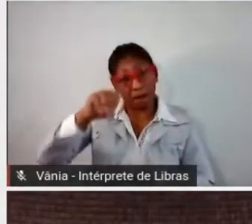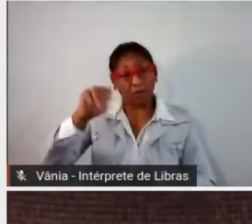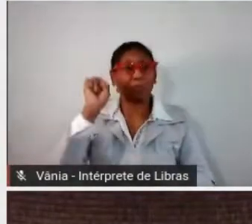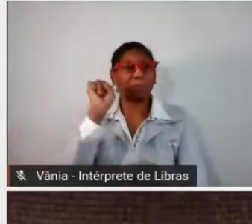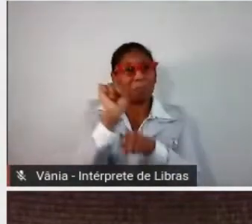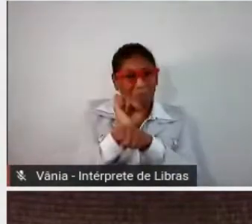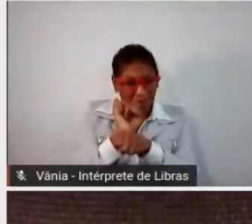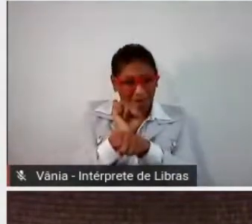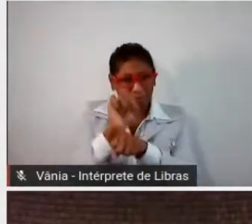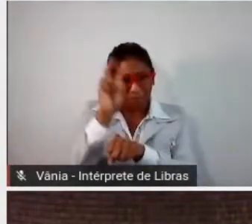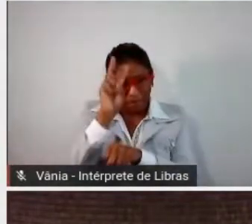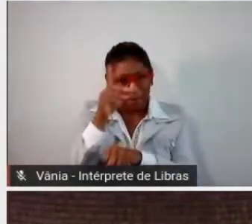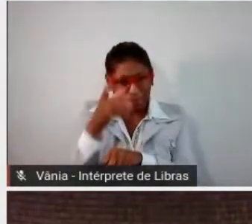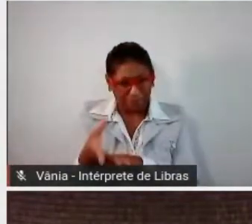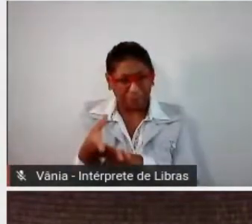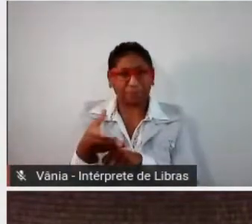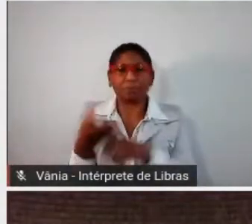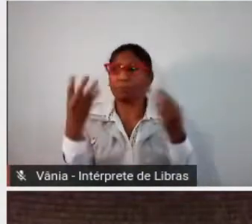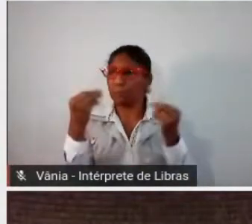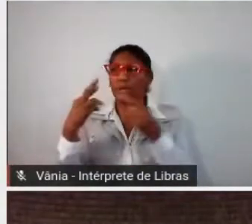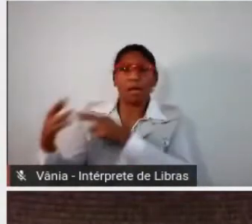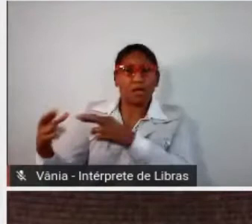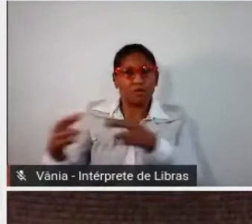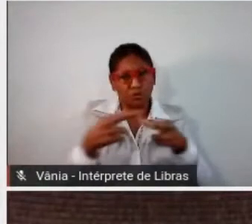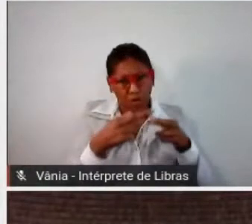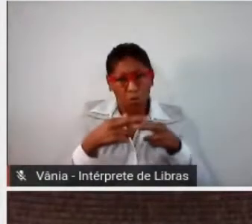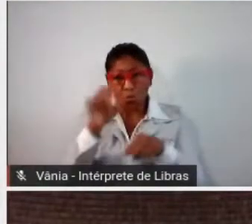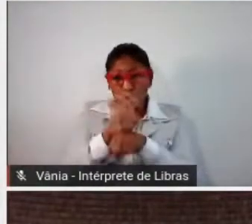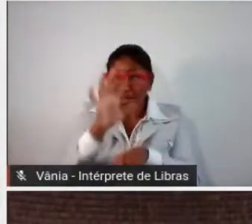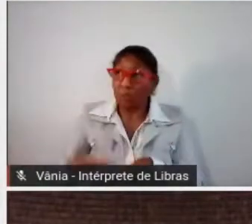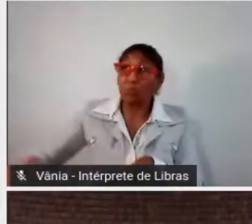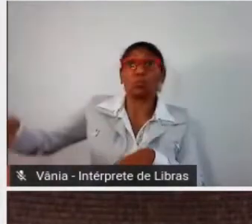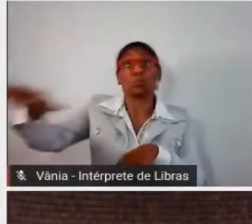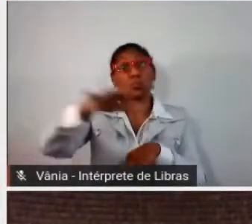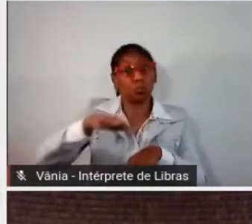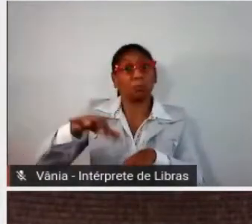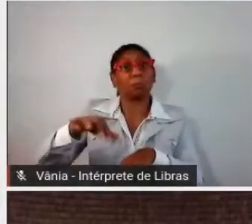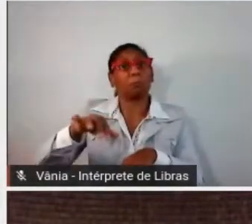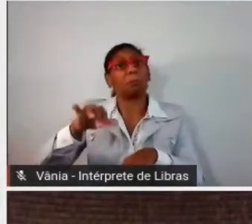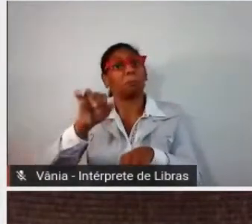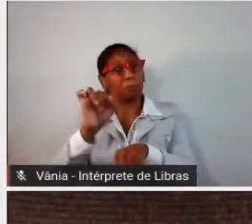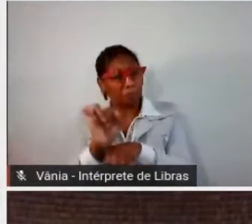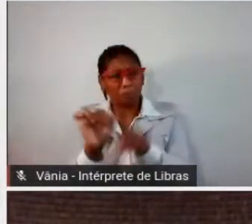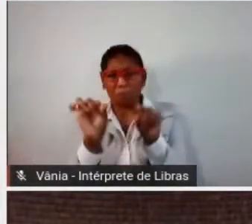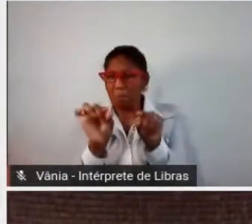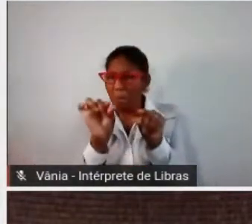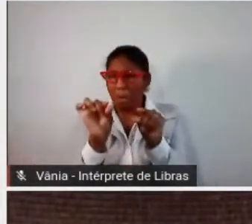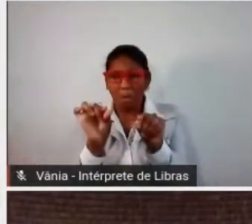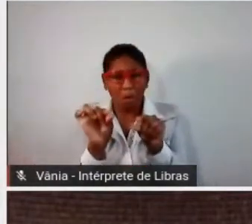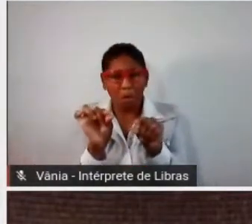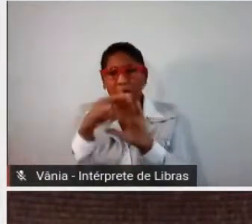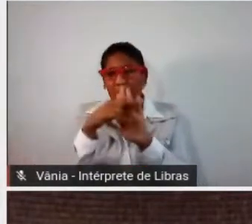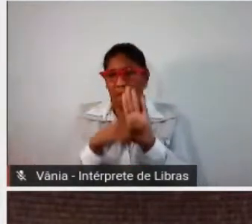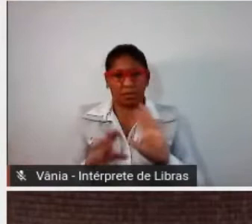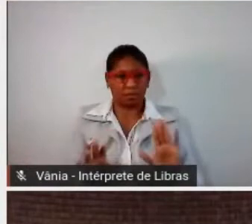de junho, a maior parte das regiões e até o estado todo, em alguns períodos, estivesse com pouquíssimas restrições, enquanto